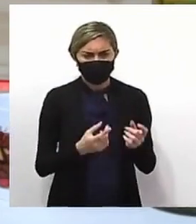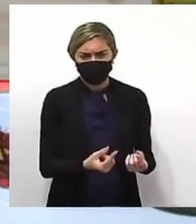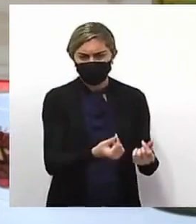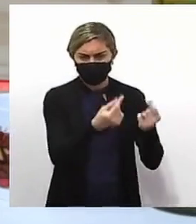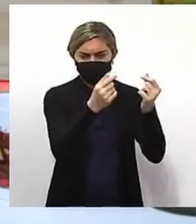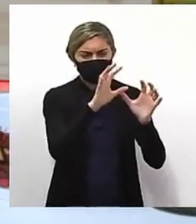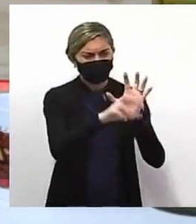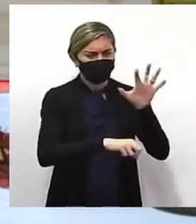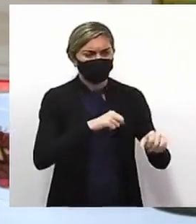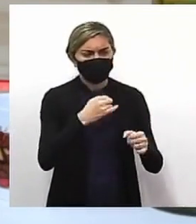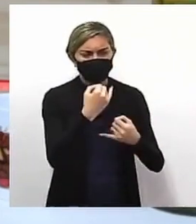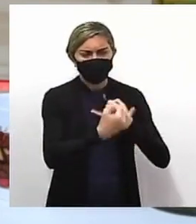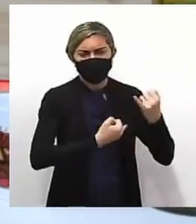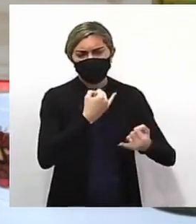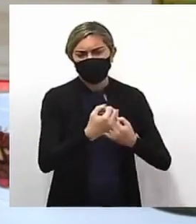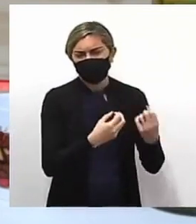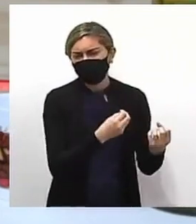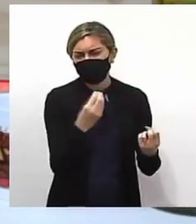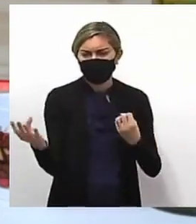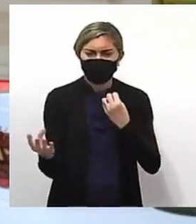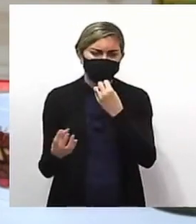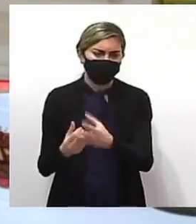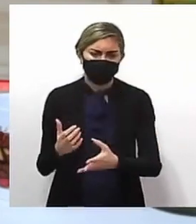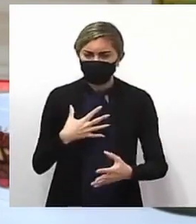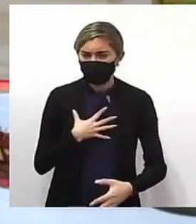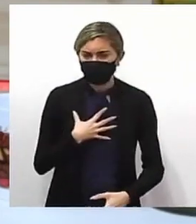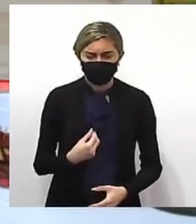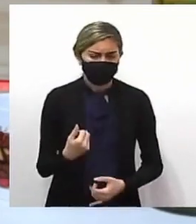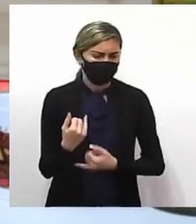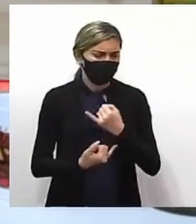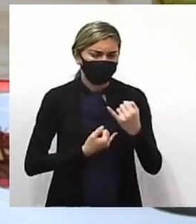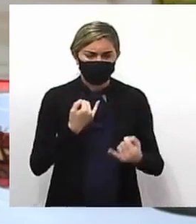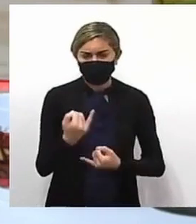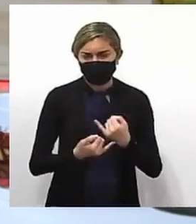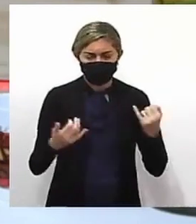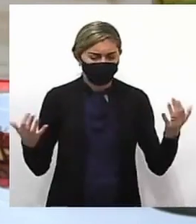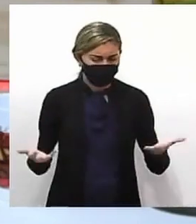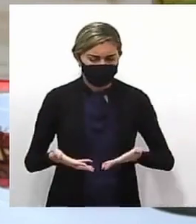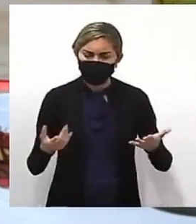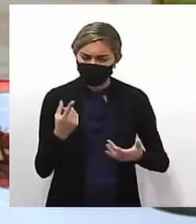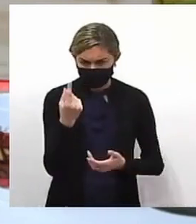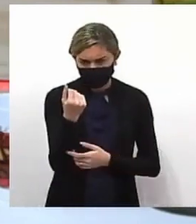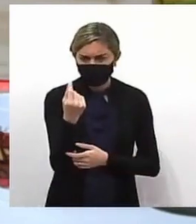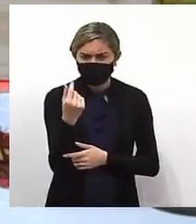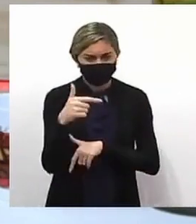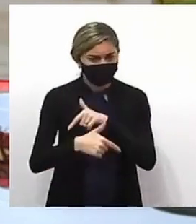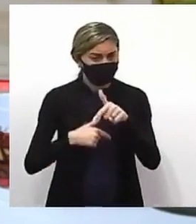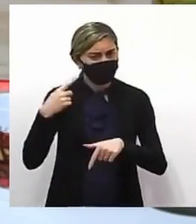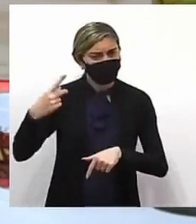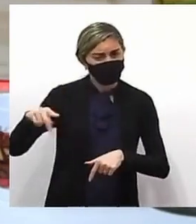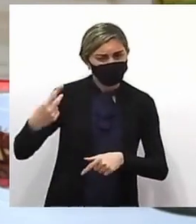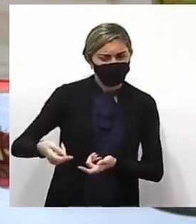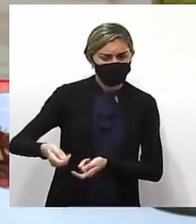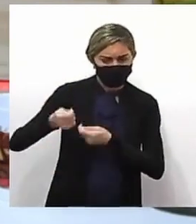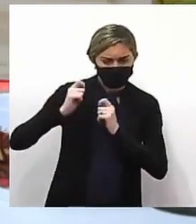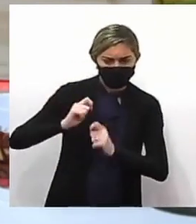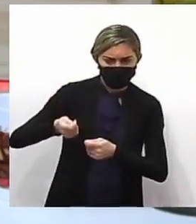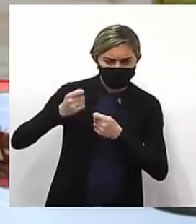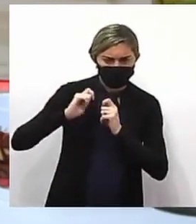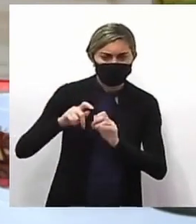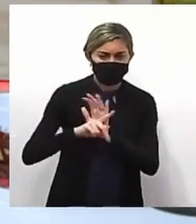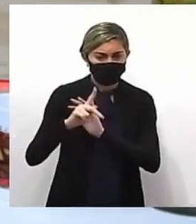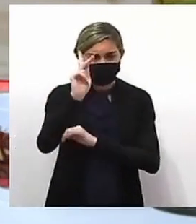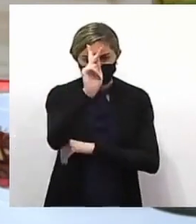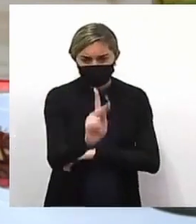resto de brinquedo para poder dar para os filhos brincarem. Então hoje em dia, com o dinheiro do trabalho dela na pesca, e ela trabalha para